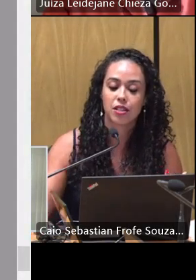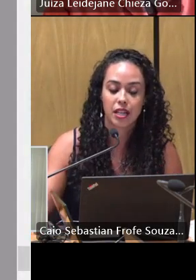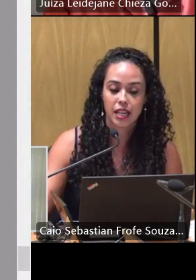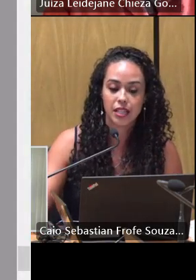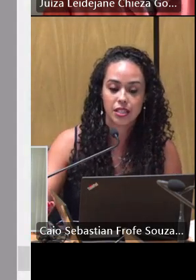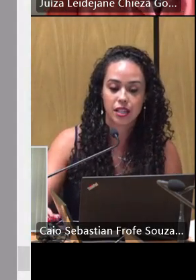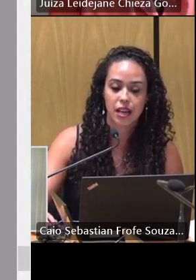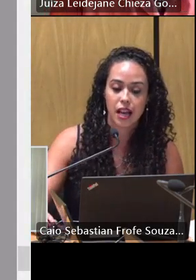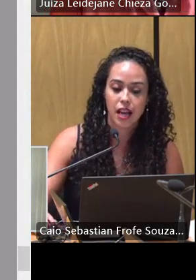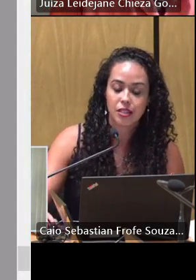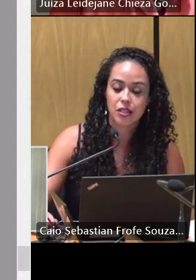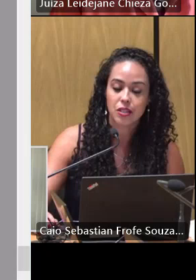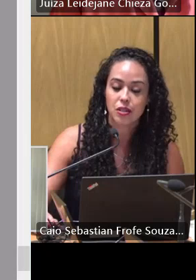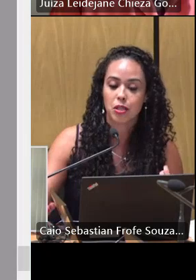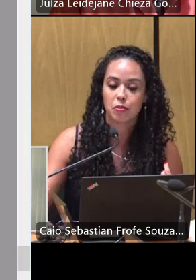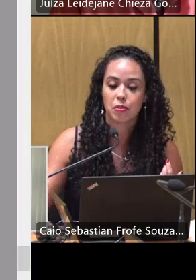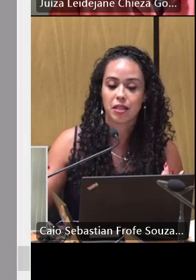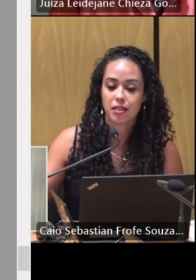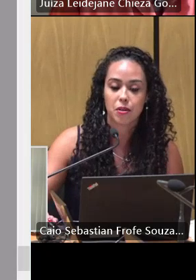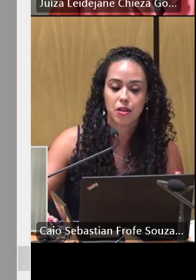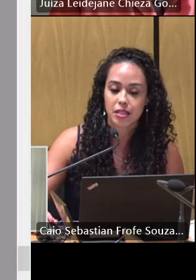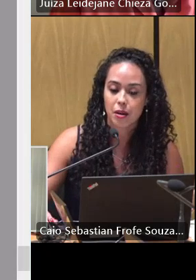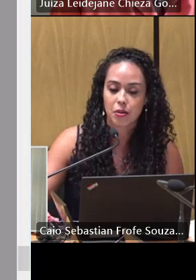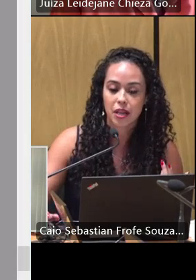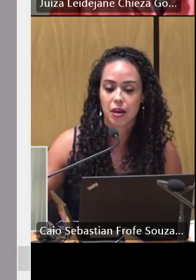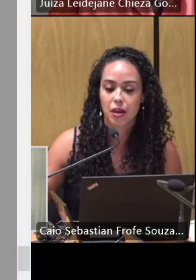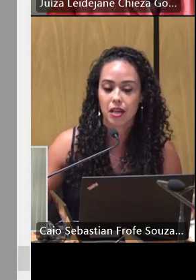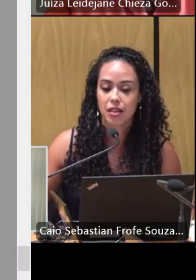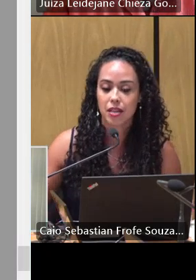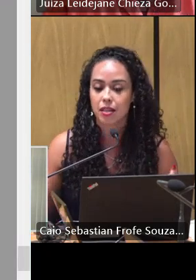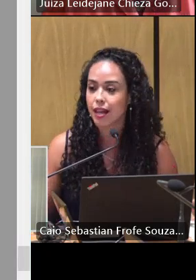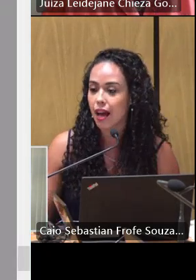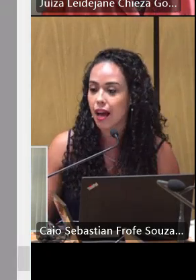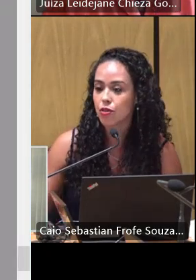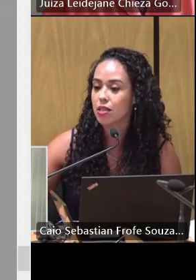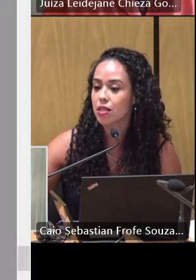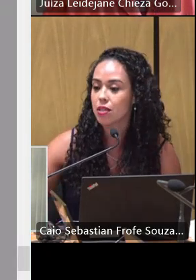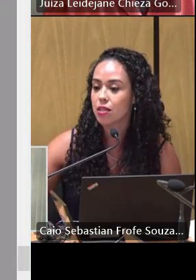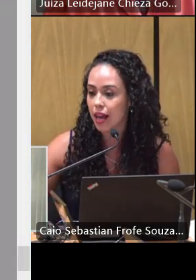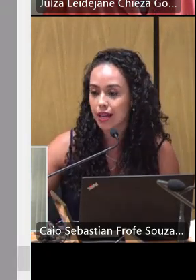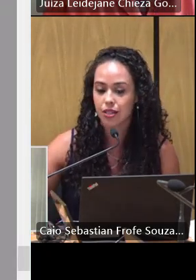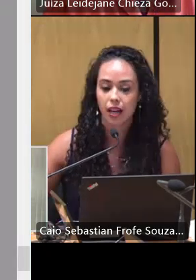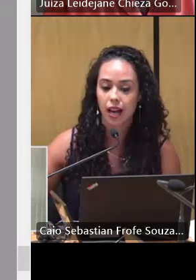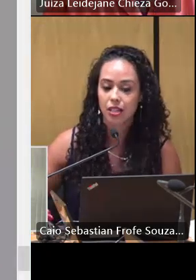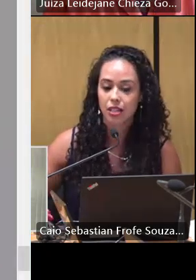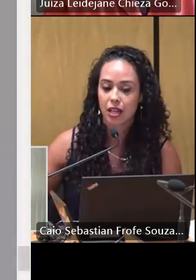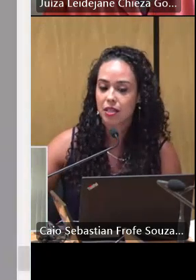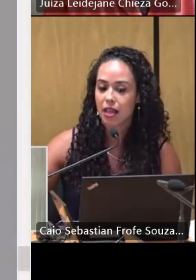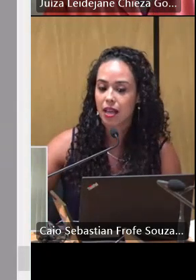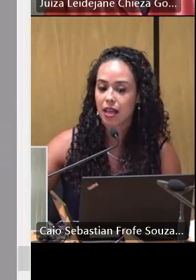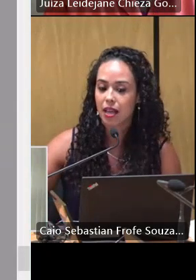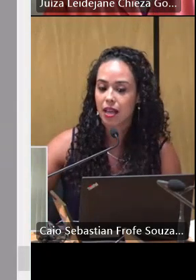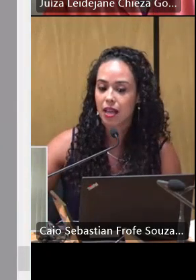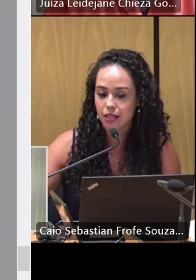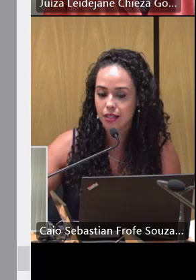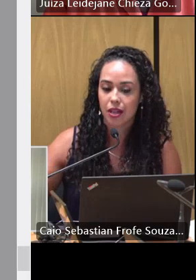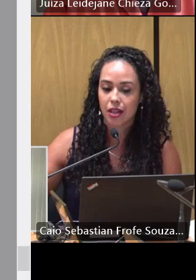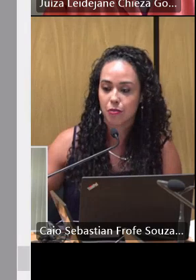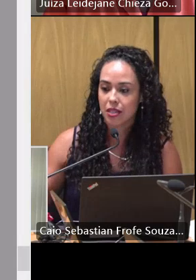características né a gente não pode pensar por exemplo equiparação salarial de homens e mulheres né a gente tem que pensar Além